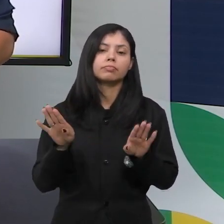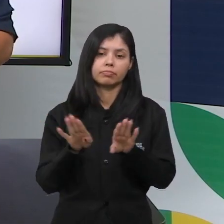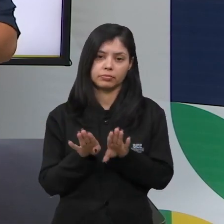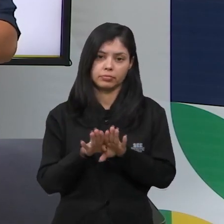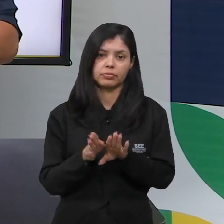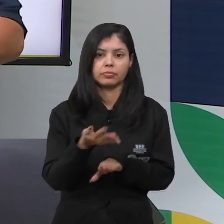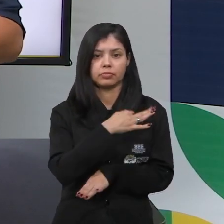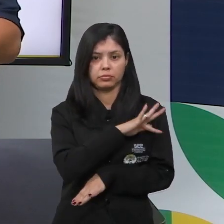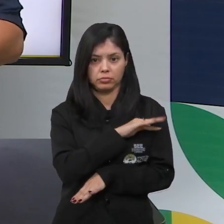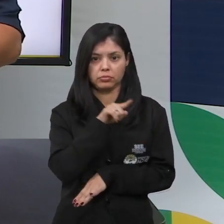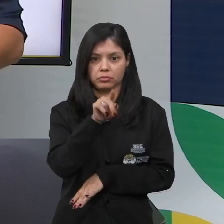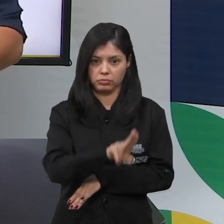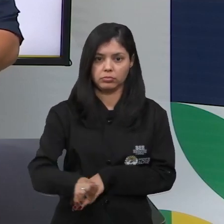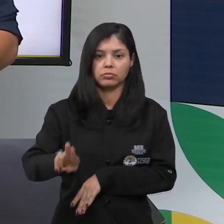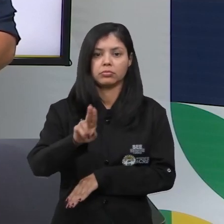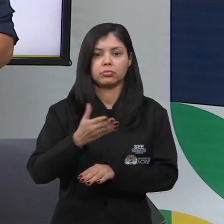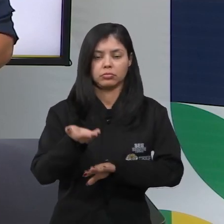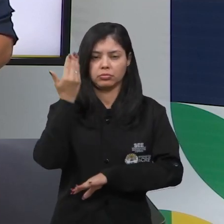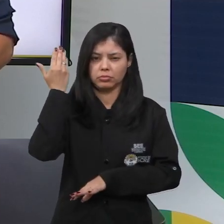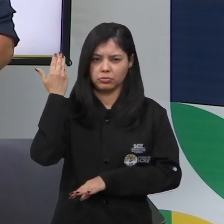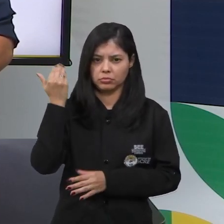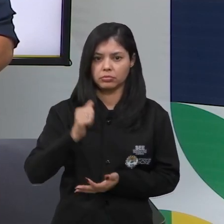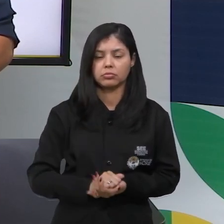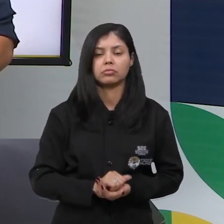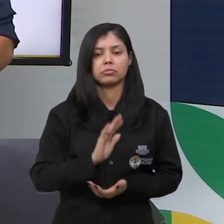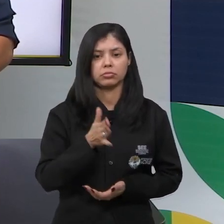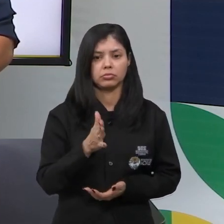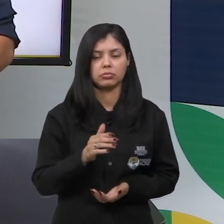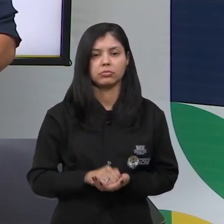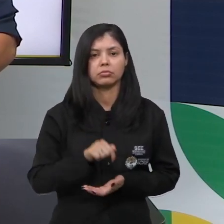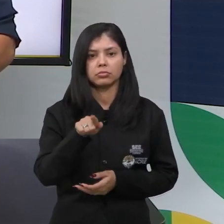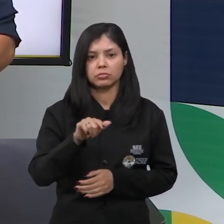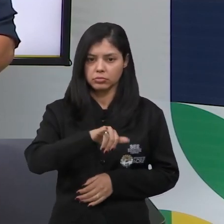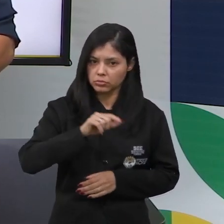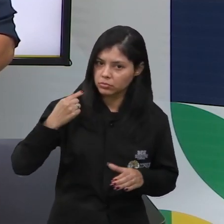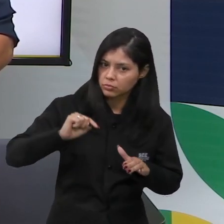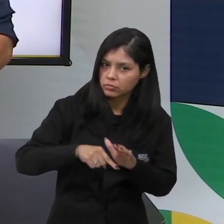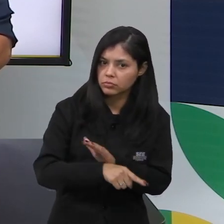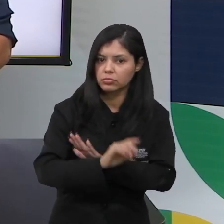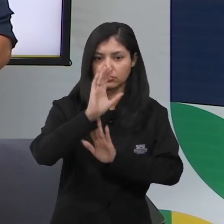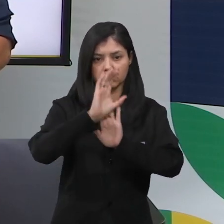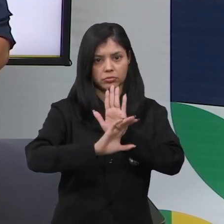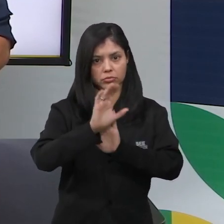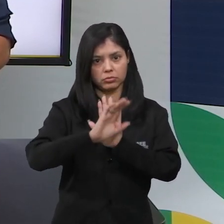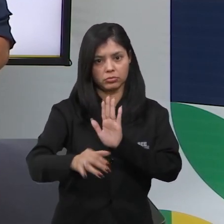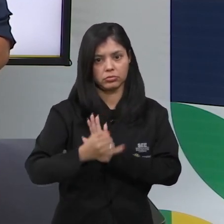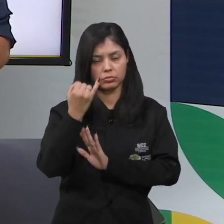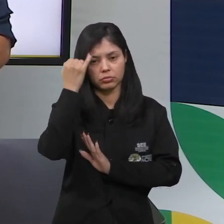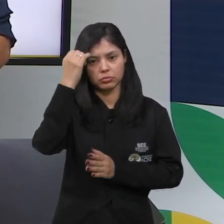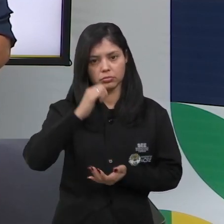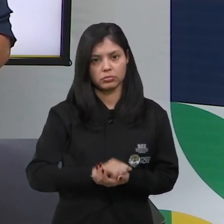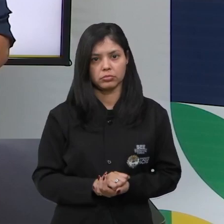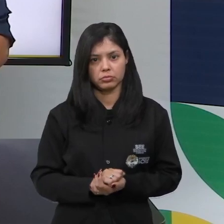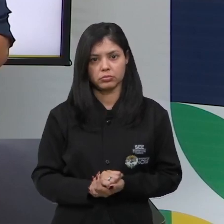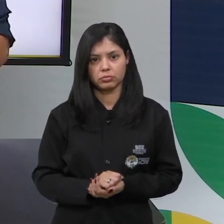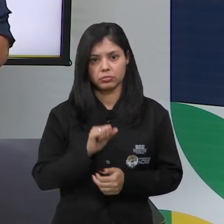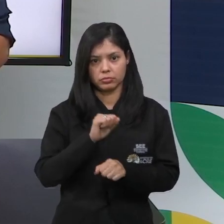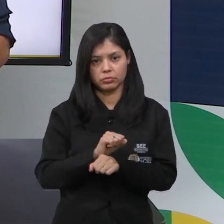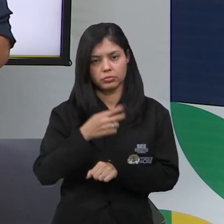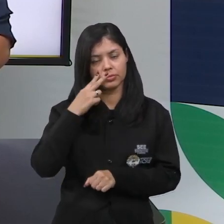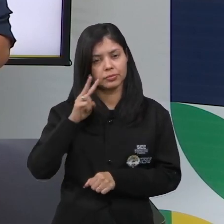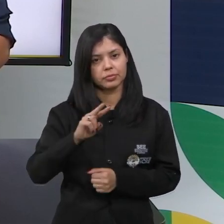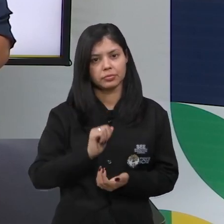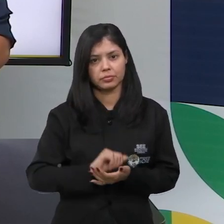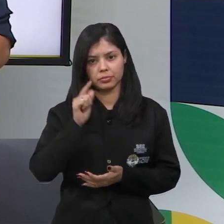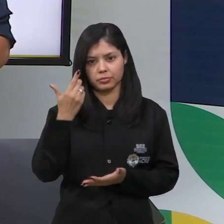acadêmica, que você vai utilizar mais tarde. E eu espero que você aprofunde nesse conteúdo, ele é muito importante. E eu espero te ver